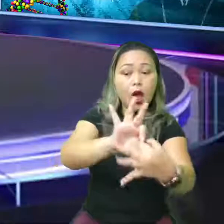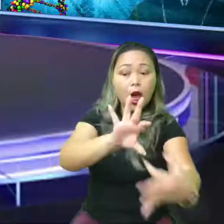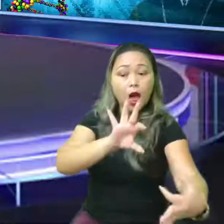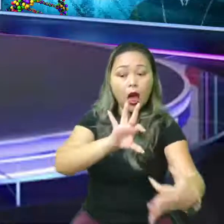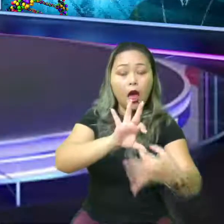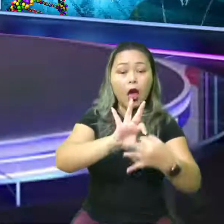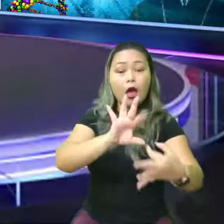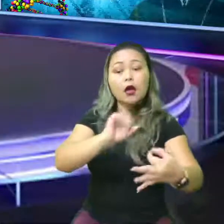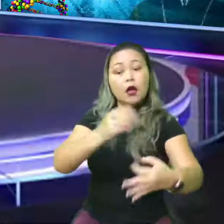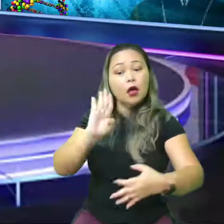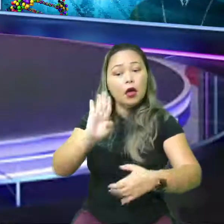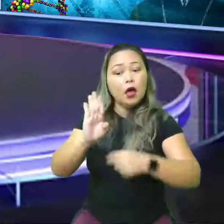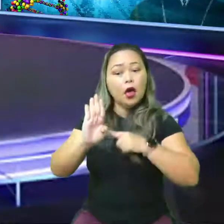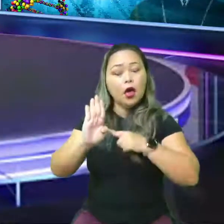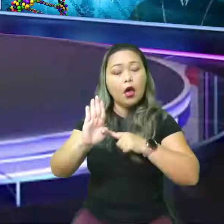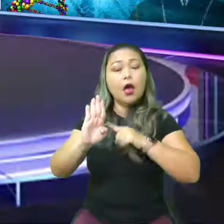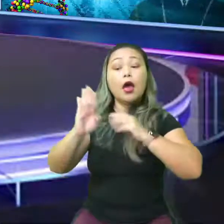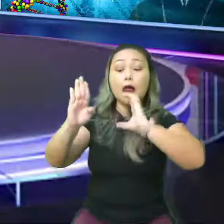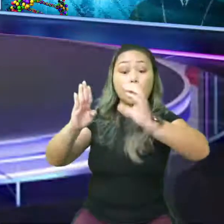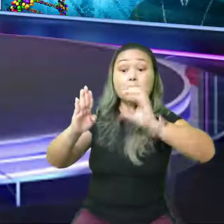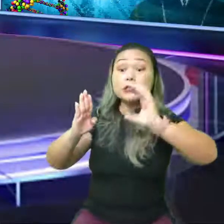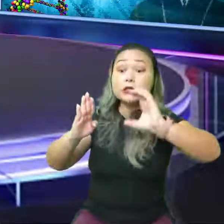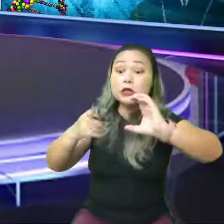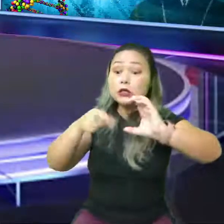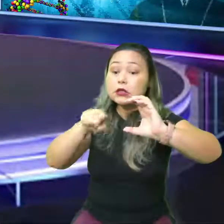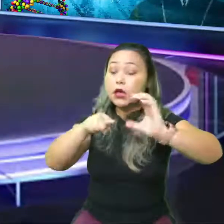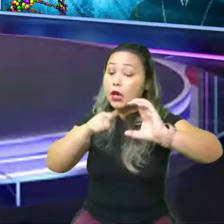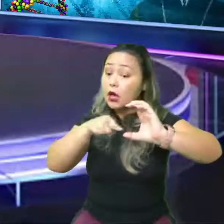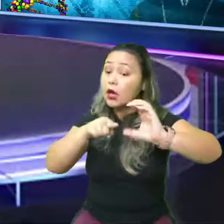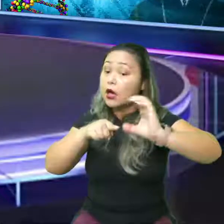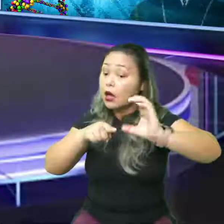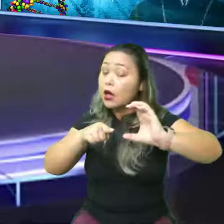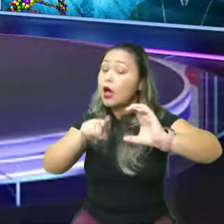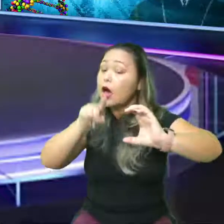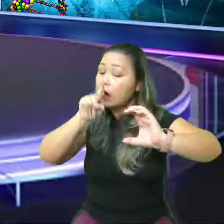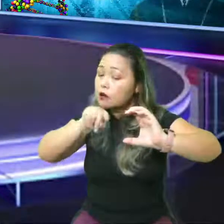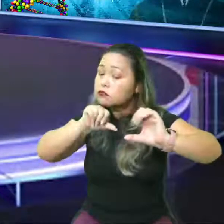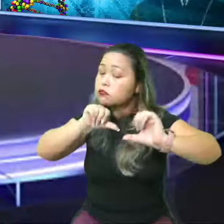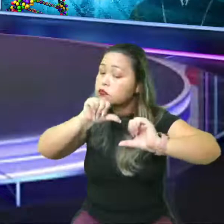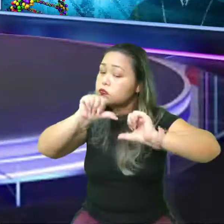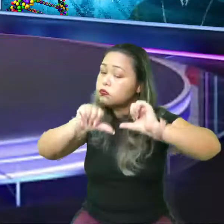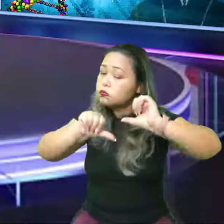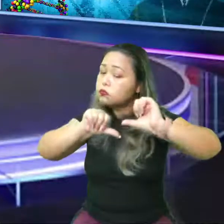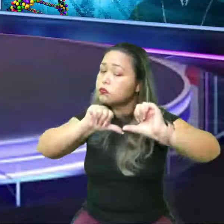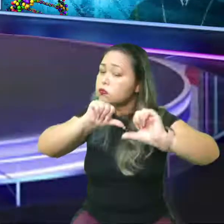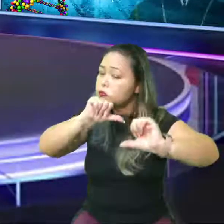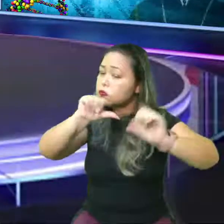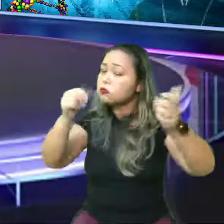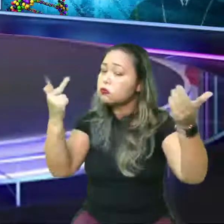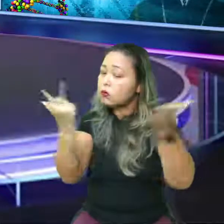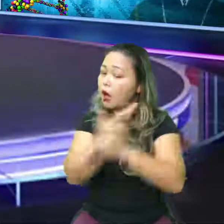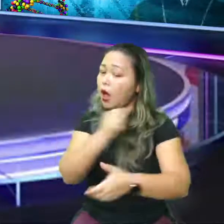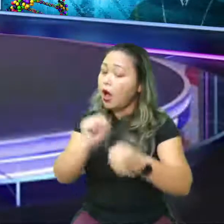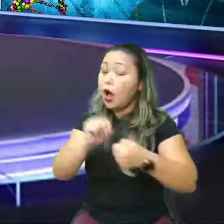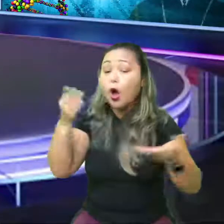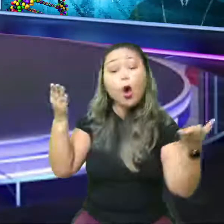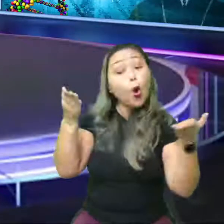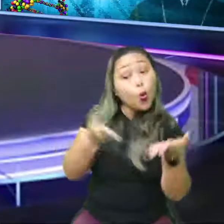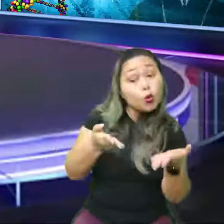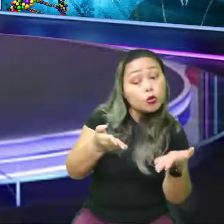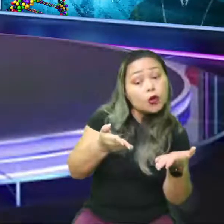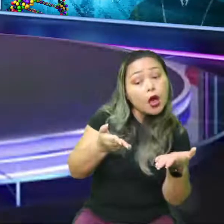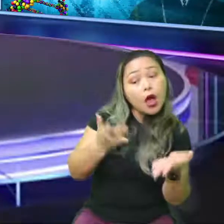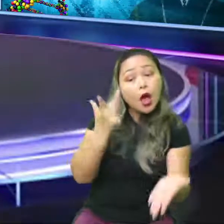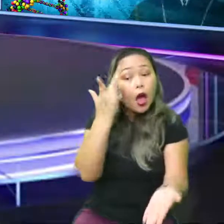é é uma ciência, e a ciência, ela sofre mudanças. O que é hoje, pode